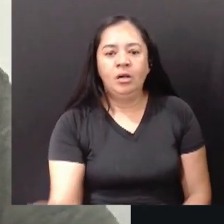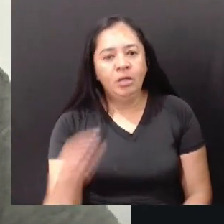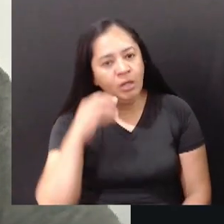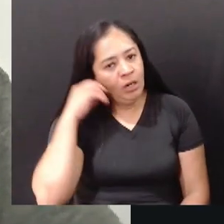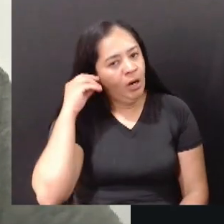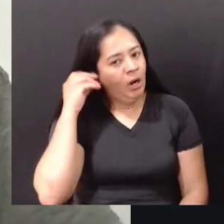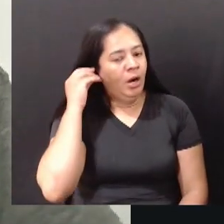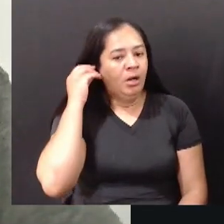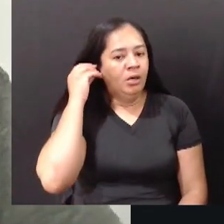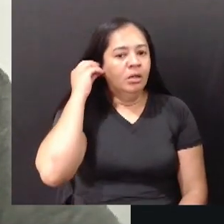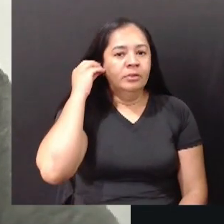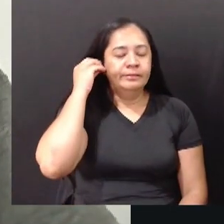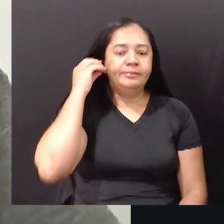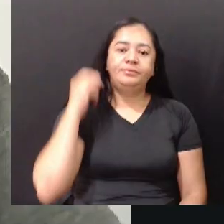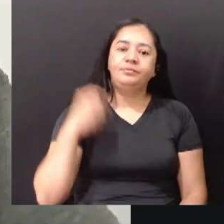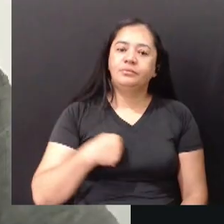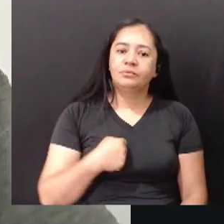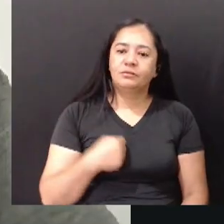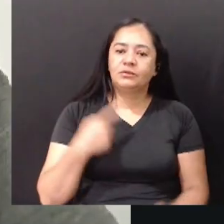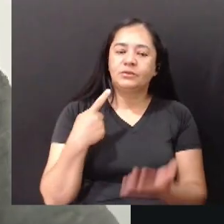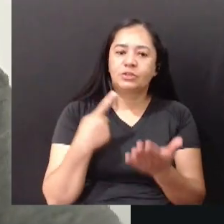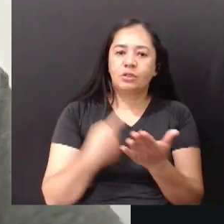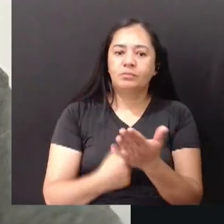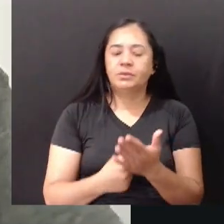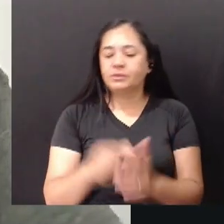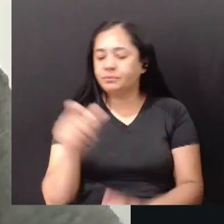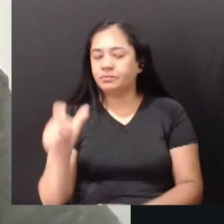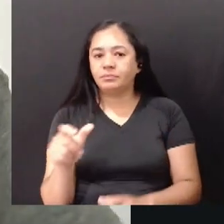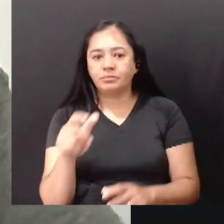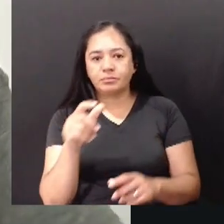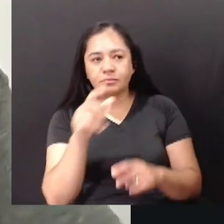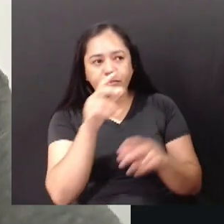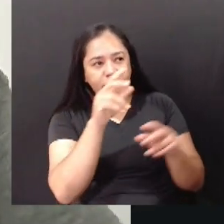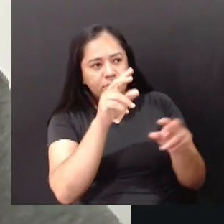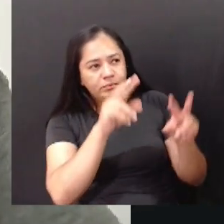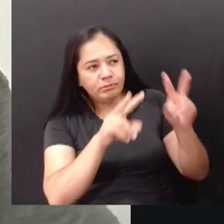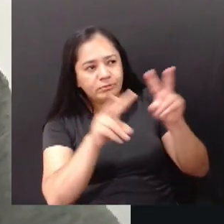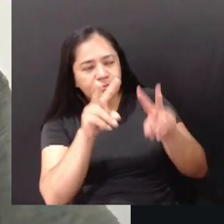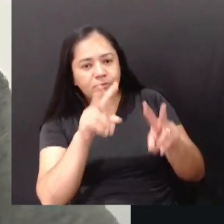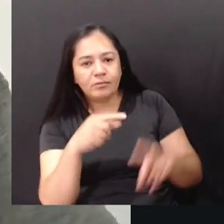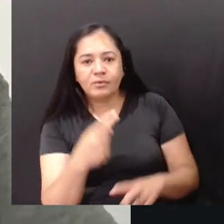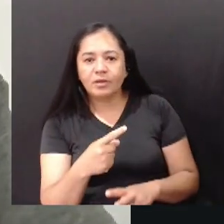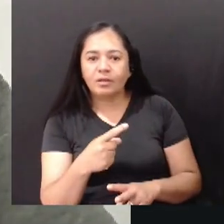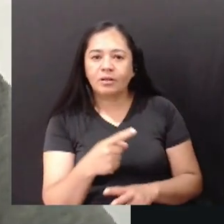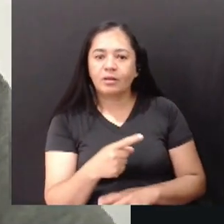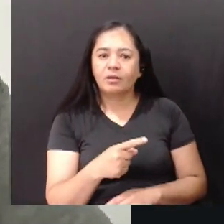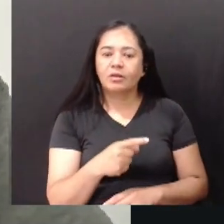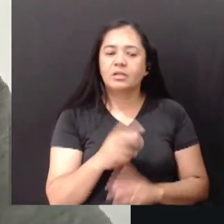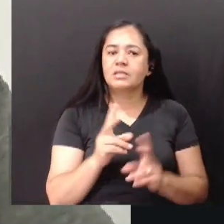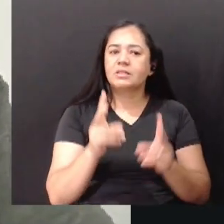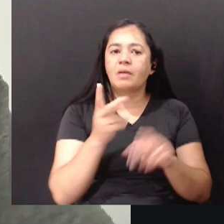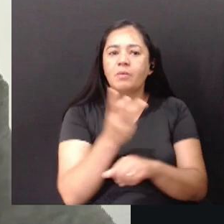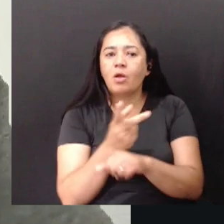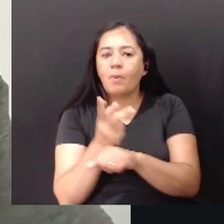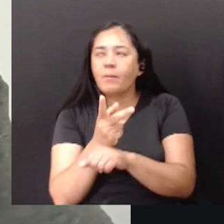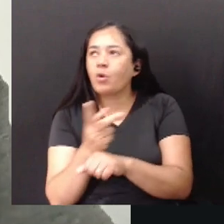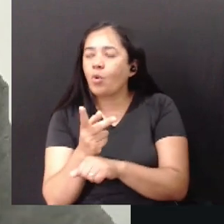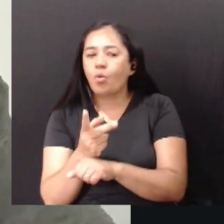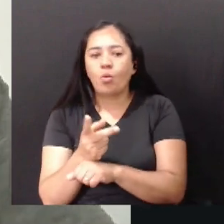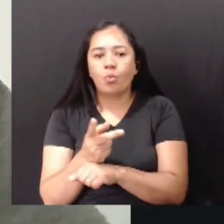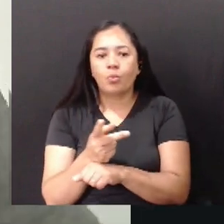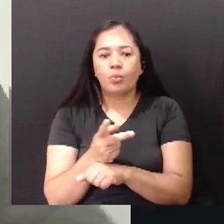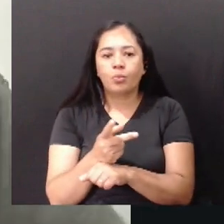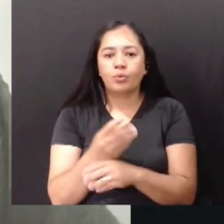Então, eu tinha marcado com um observador que é parceiro aqui da Fundação, que a gente periodicamente